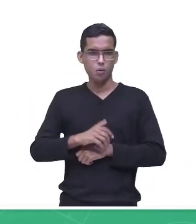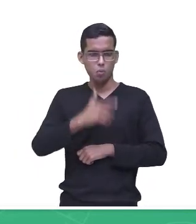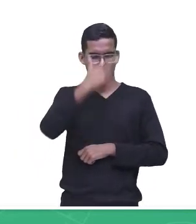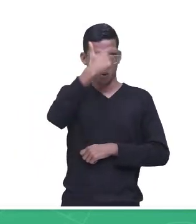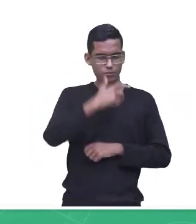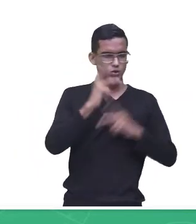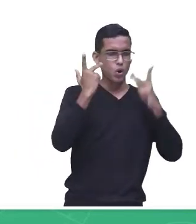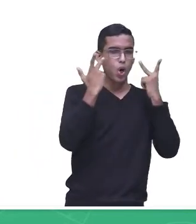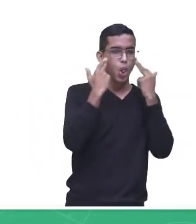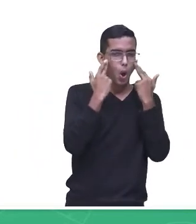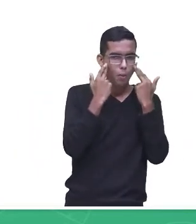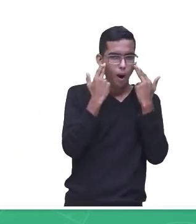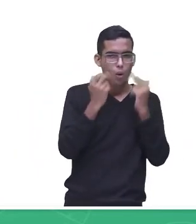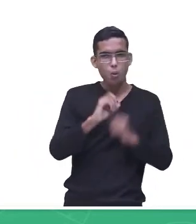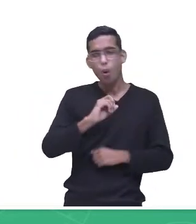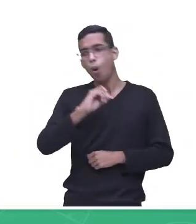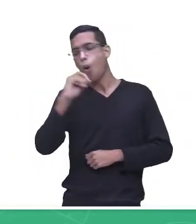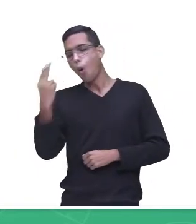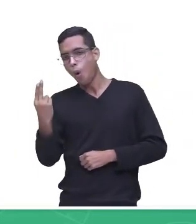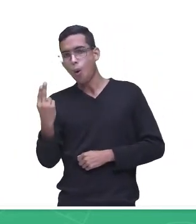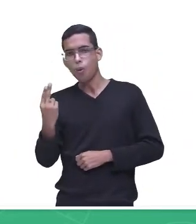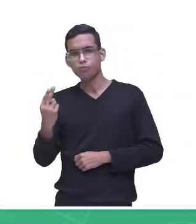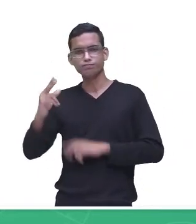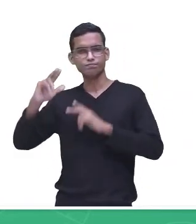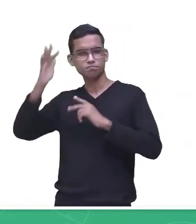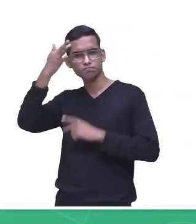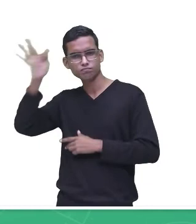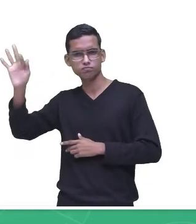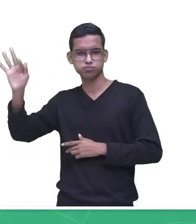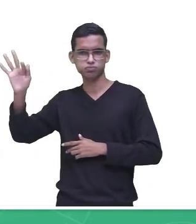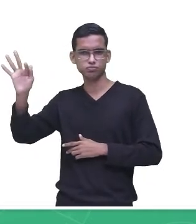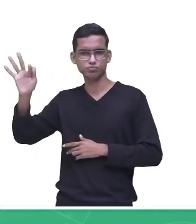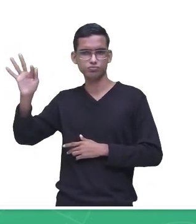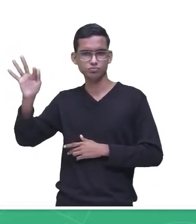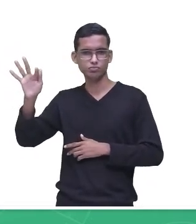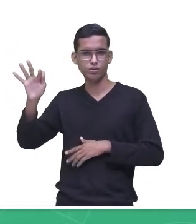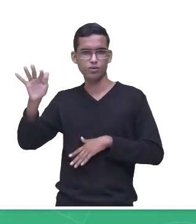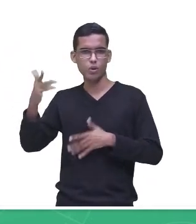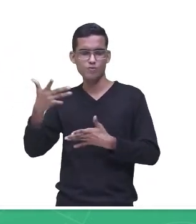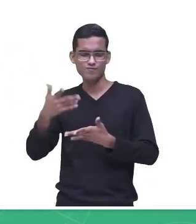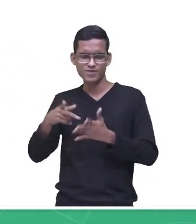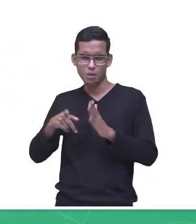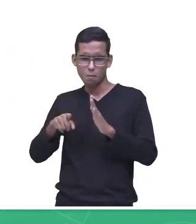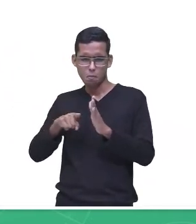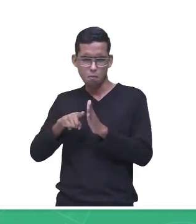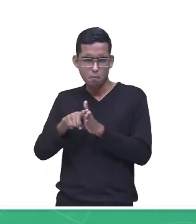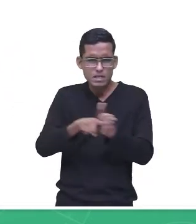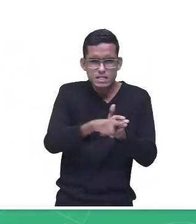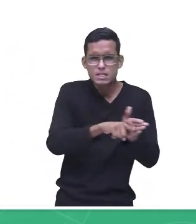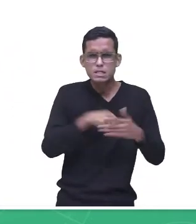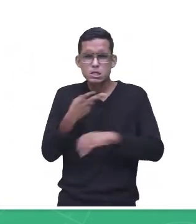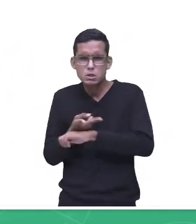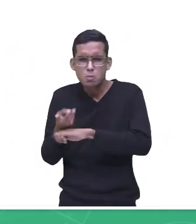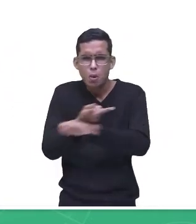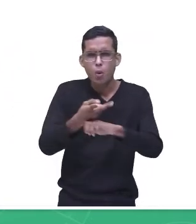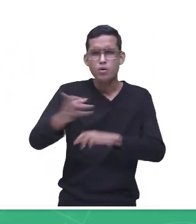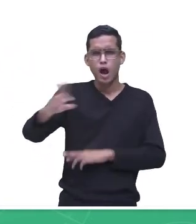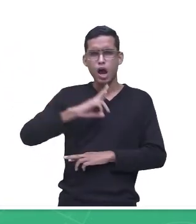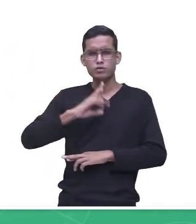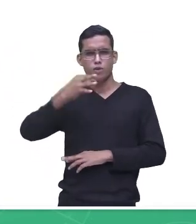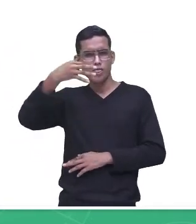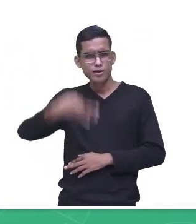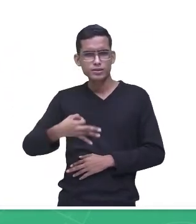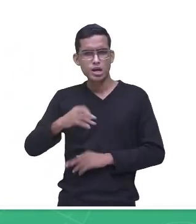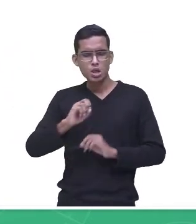ou o filósofo? Quem sou eu? Aquele que vai em busca da resposta, que não se contenta com essa resposta, ou aquele